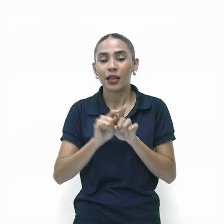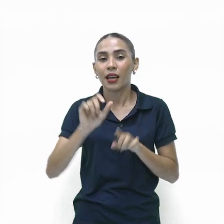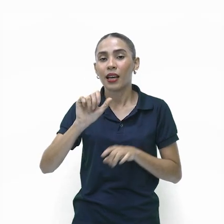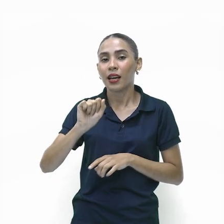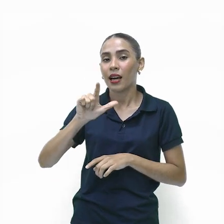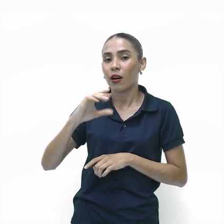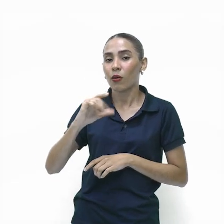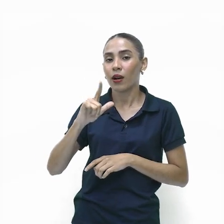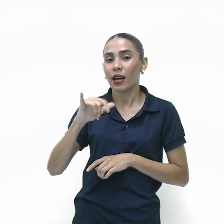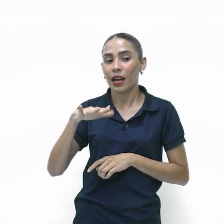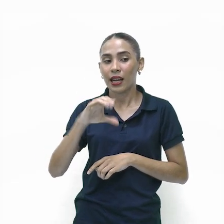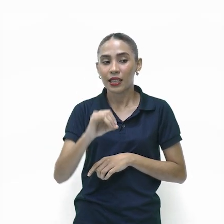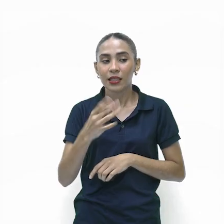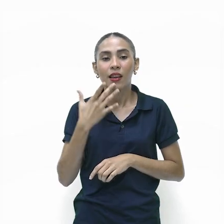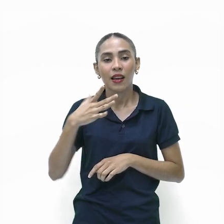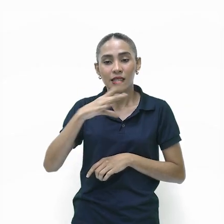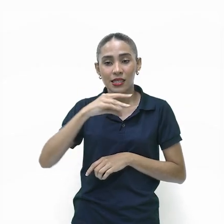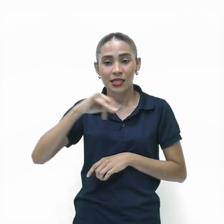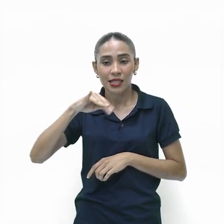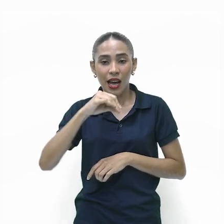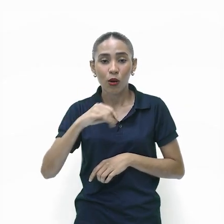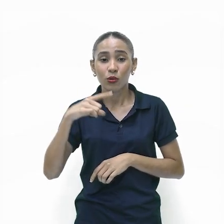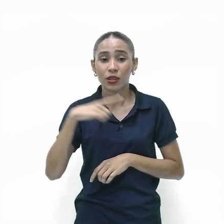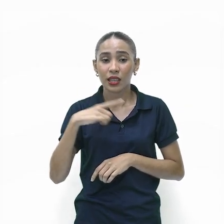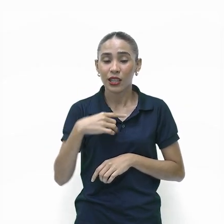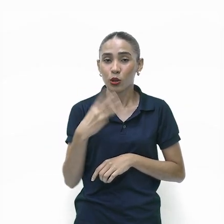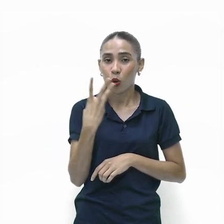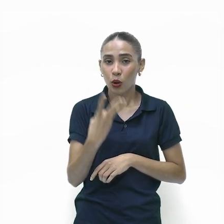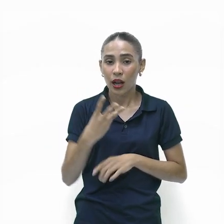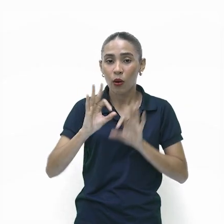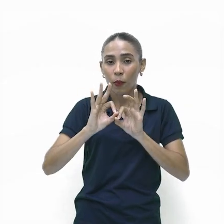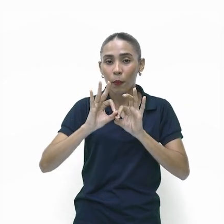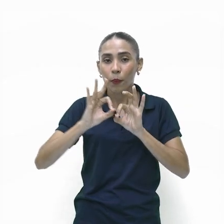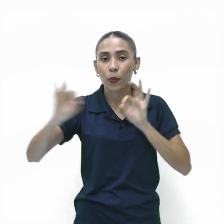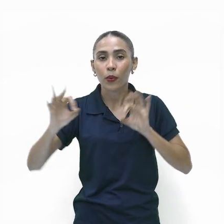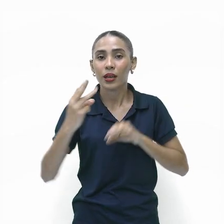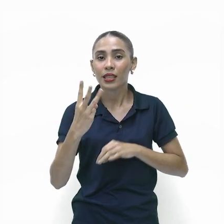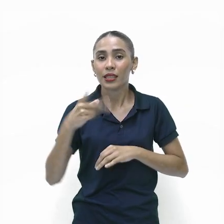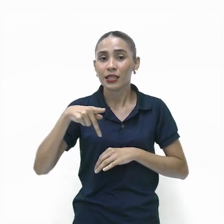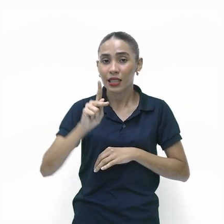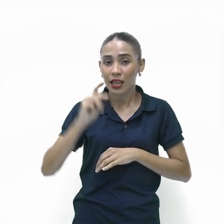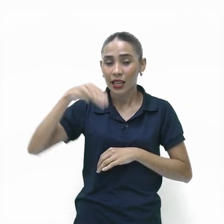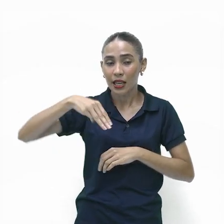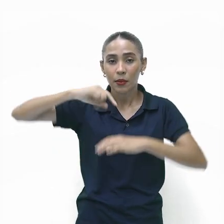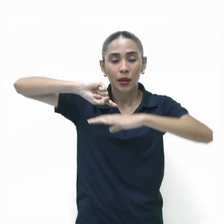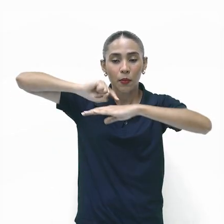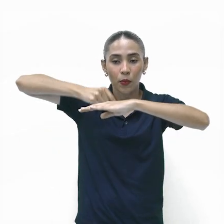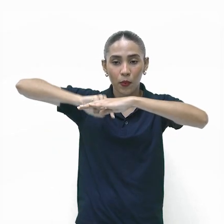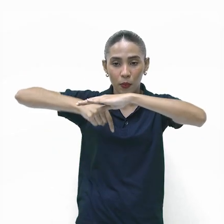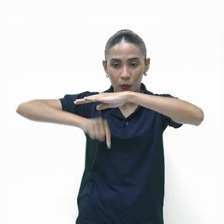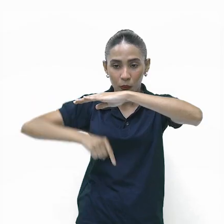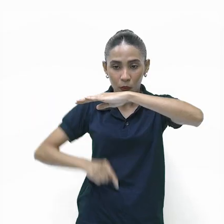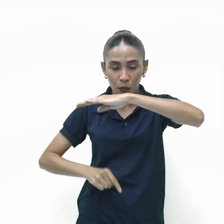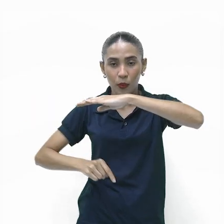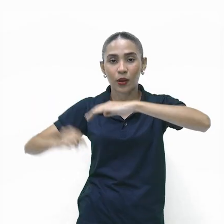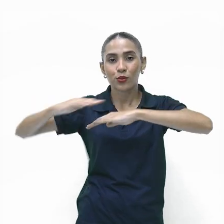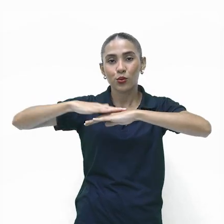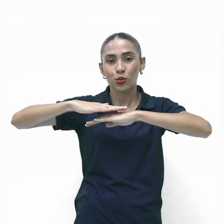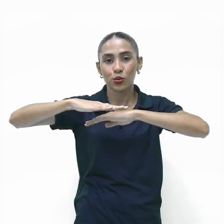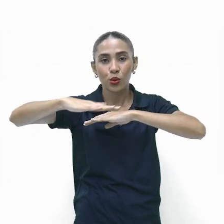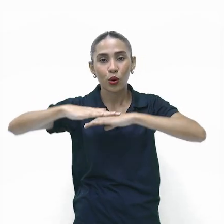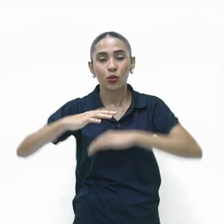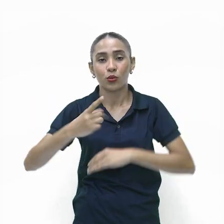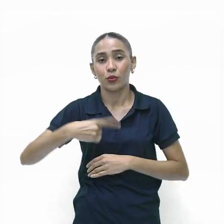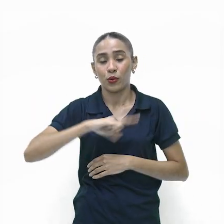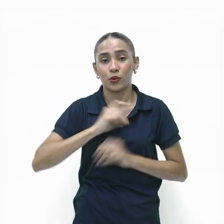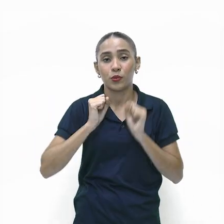alcalinos, nós temos aí lugares com 3 quilômetros, né, 3.000 metros de profundidade sob o